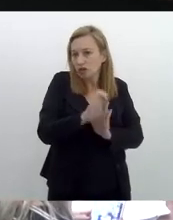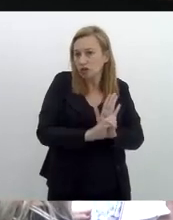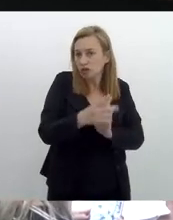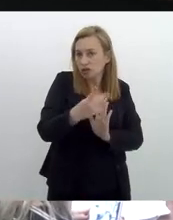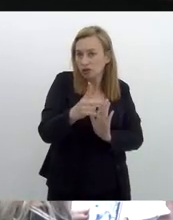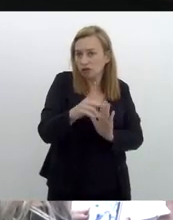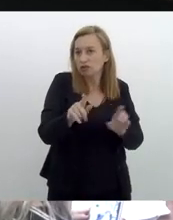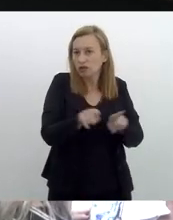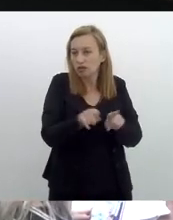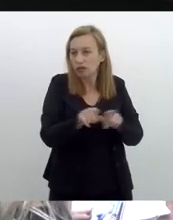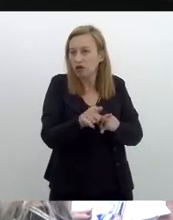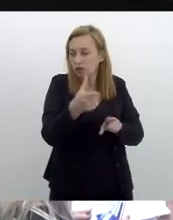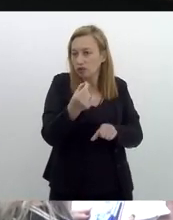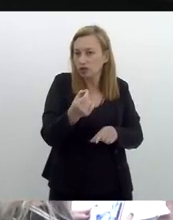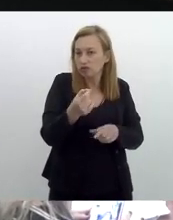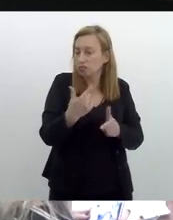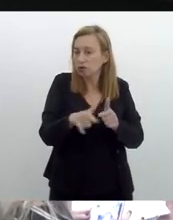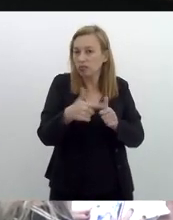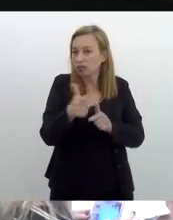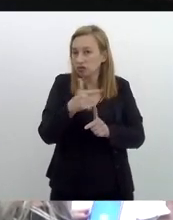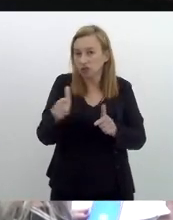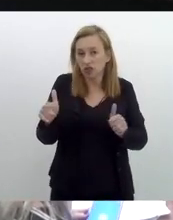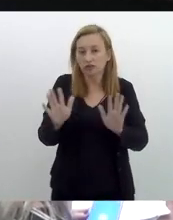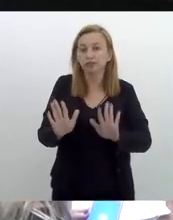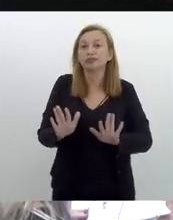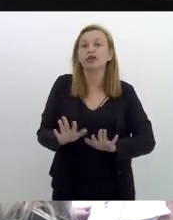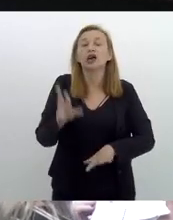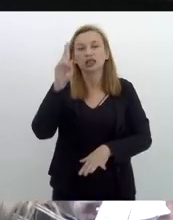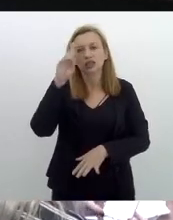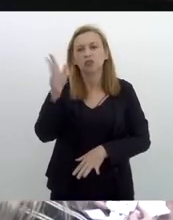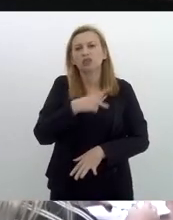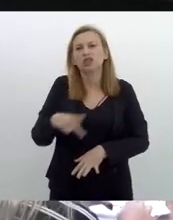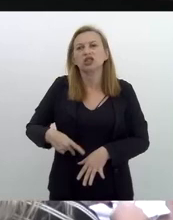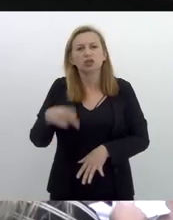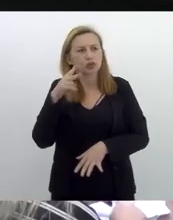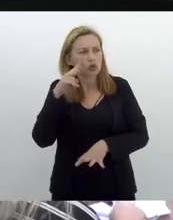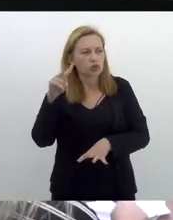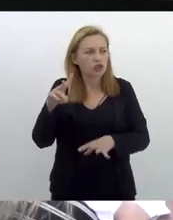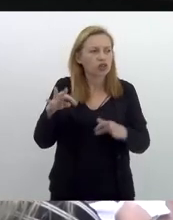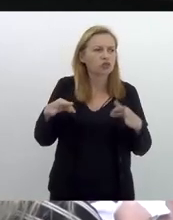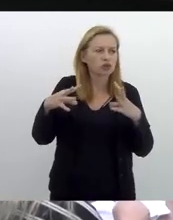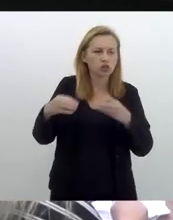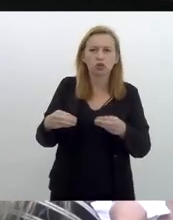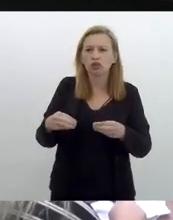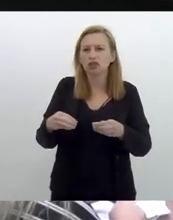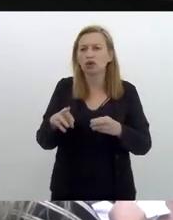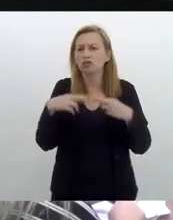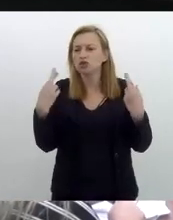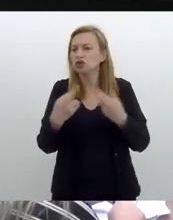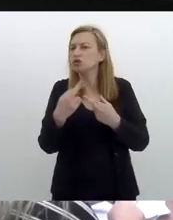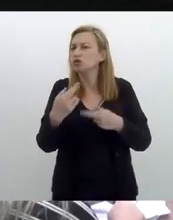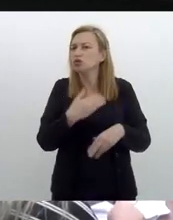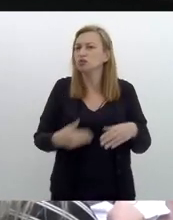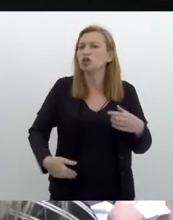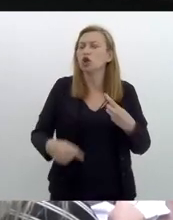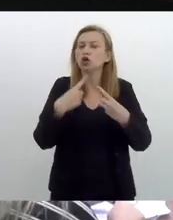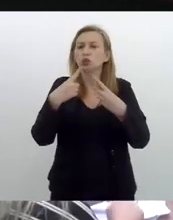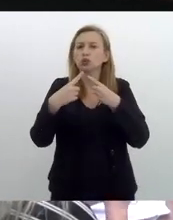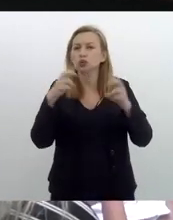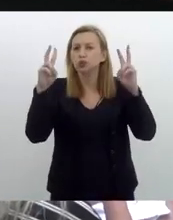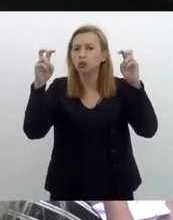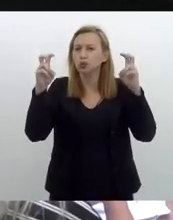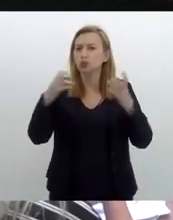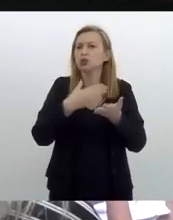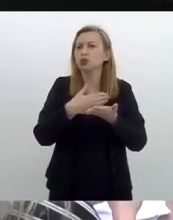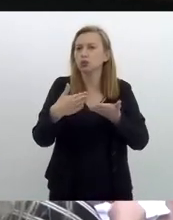destaque também sem problema olha só presidente eu estou assistindo participei de todas as audiências públicas discutindo essa matéria desde o